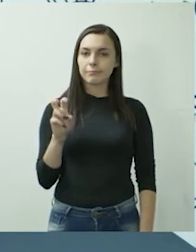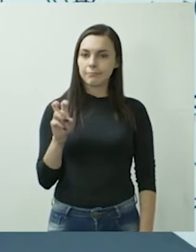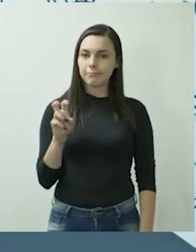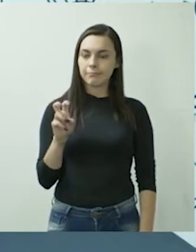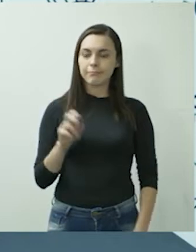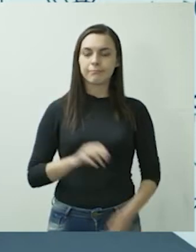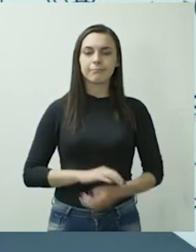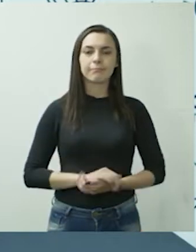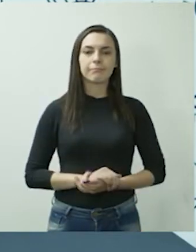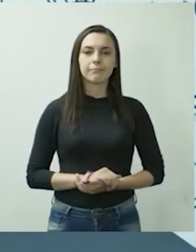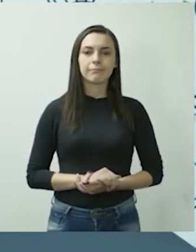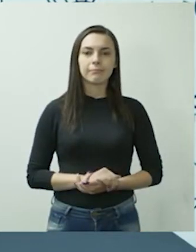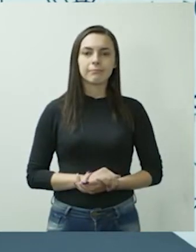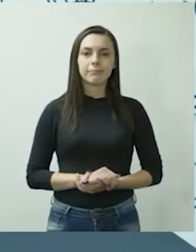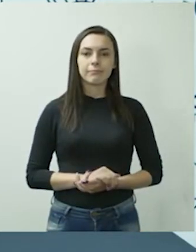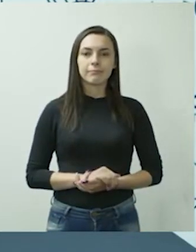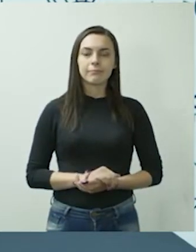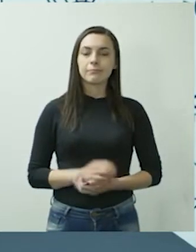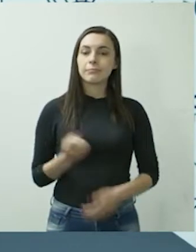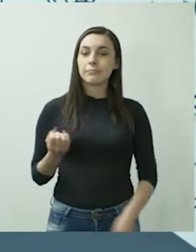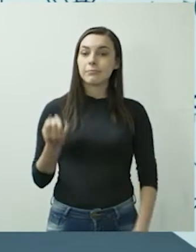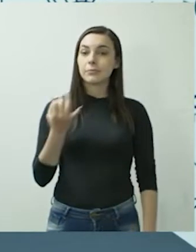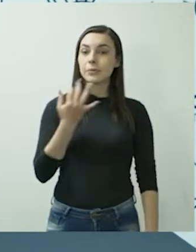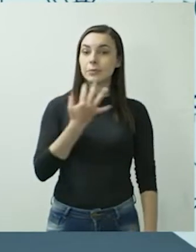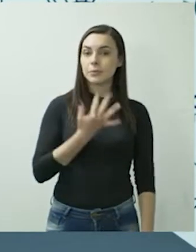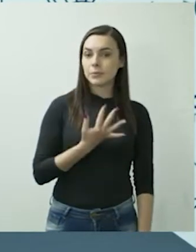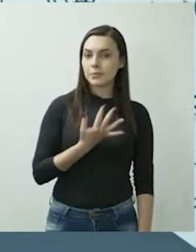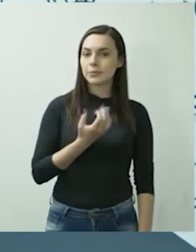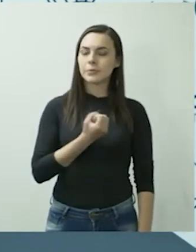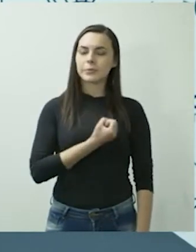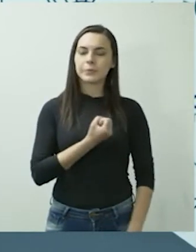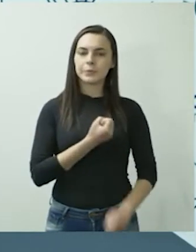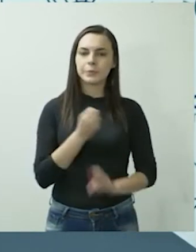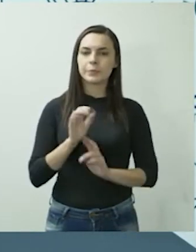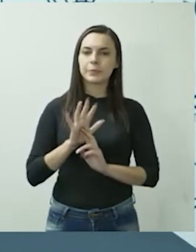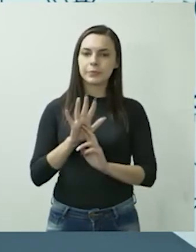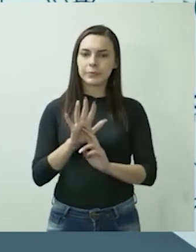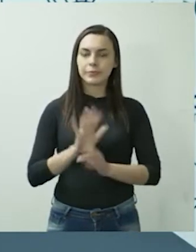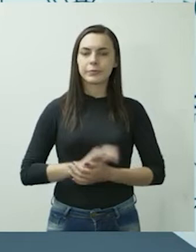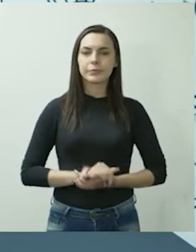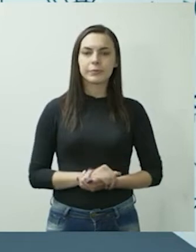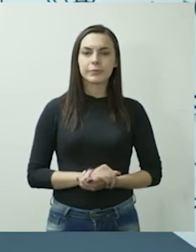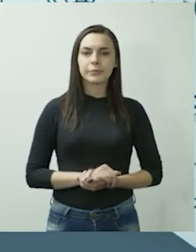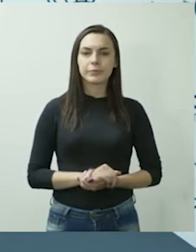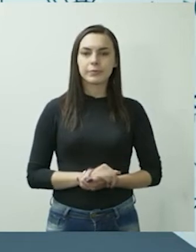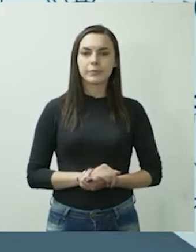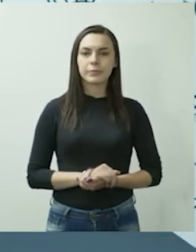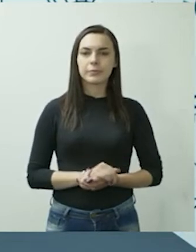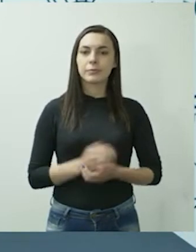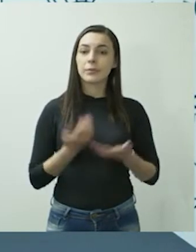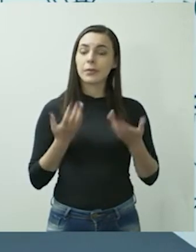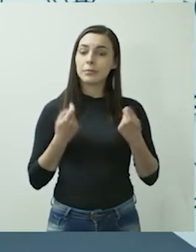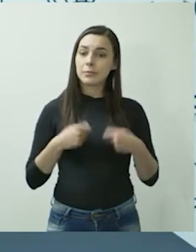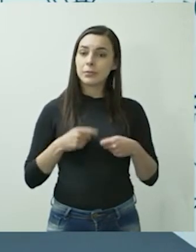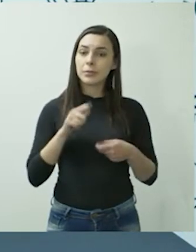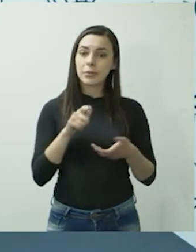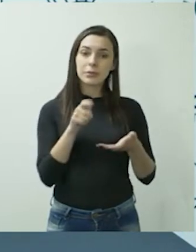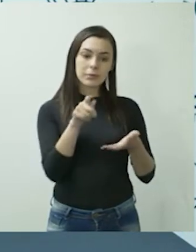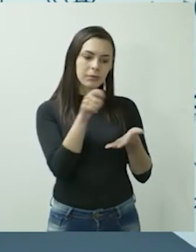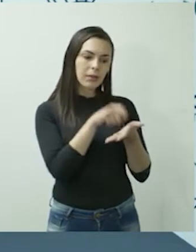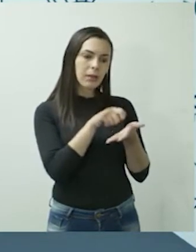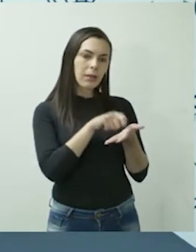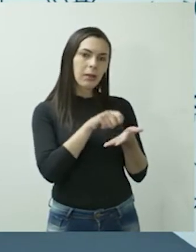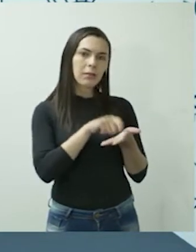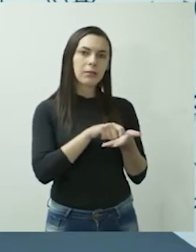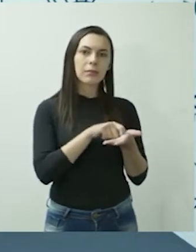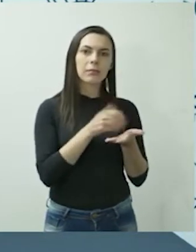1, 2, 3, 4, 5. Essa quantidade que este número representa. E eu quero que vocês anotem no caderno ou na folha